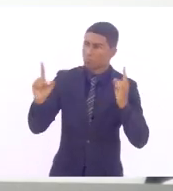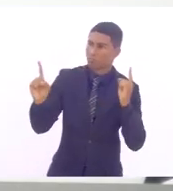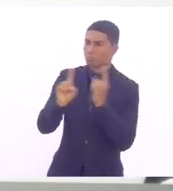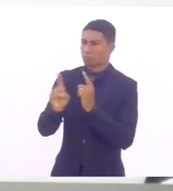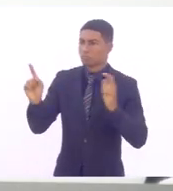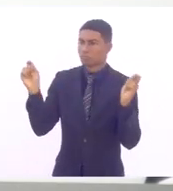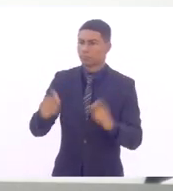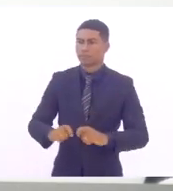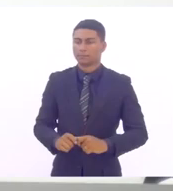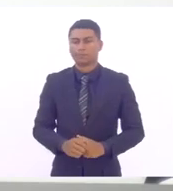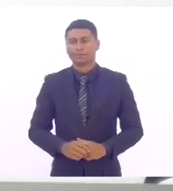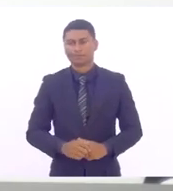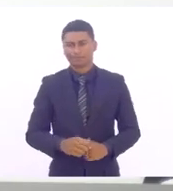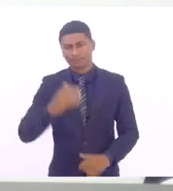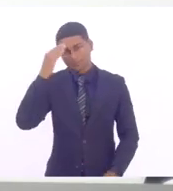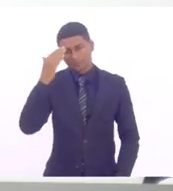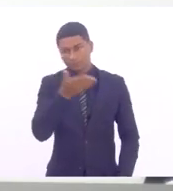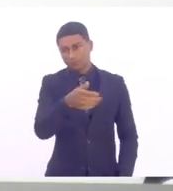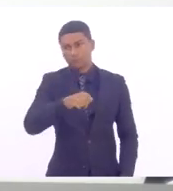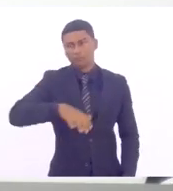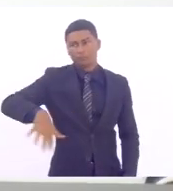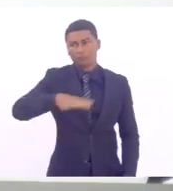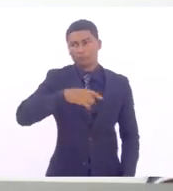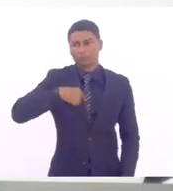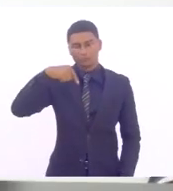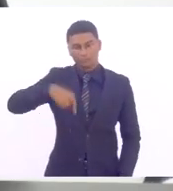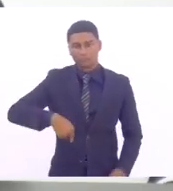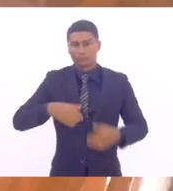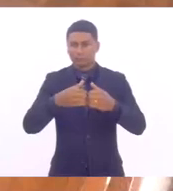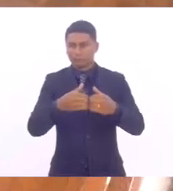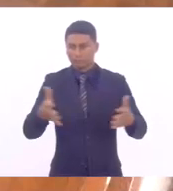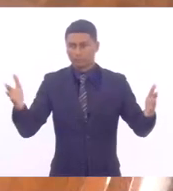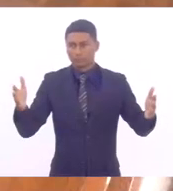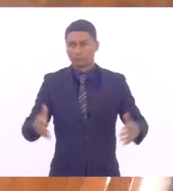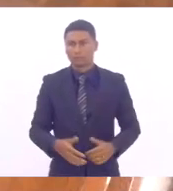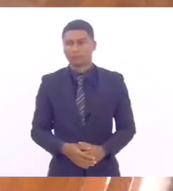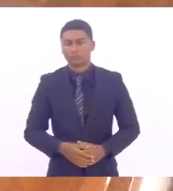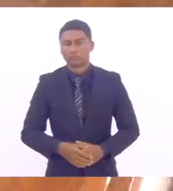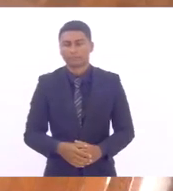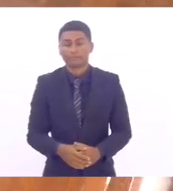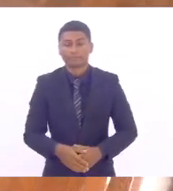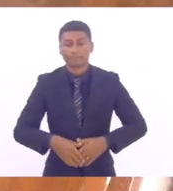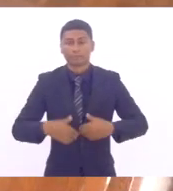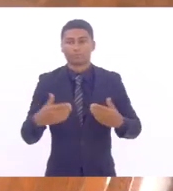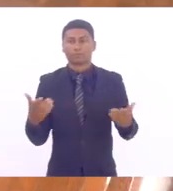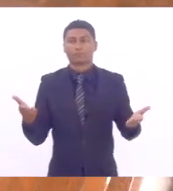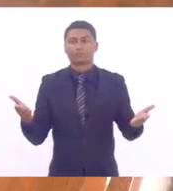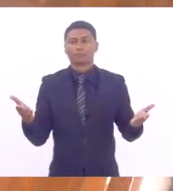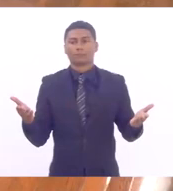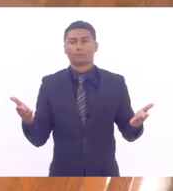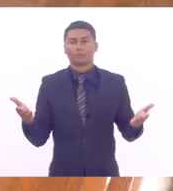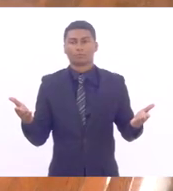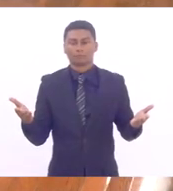eventual agressão. Muito obrigado a todos, estou aqui à disposição. Obrigado. Passo a palavra agora